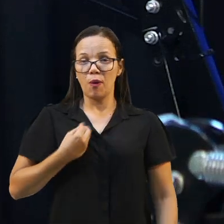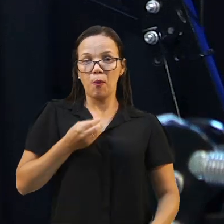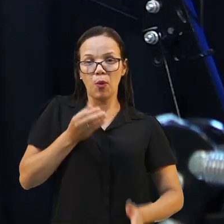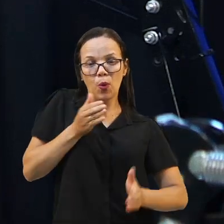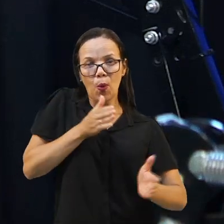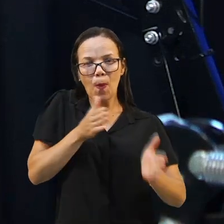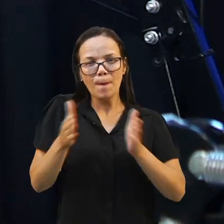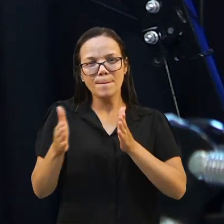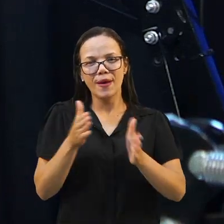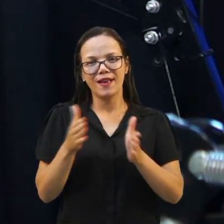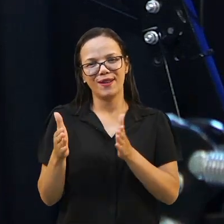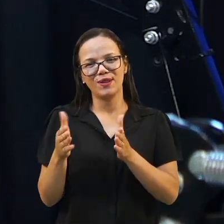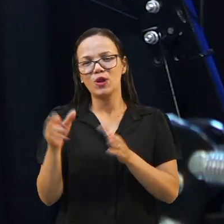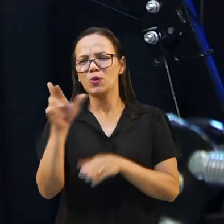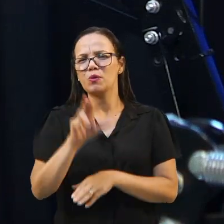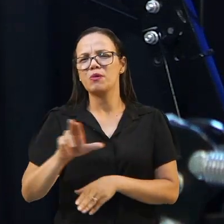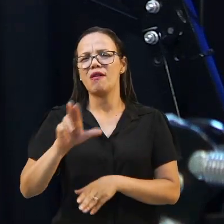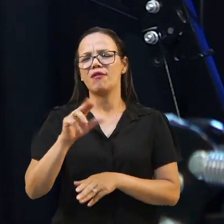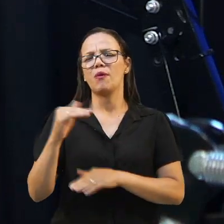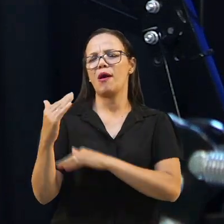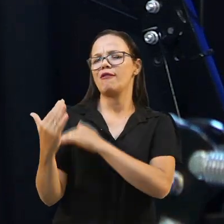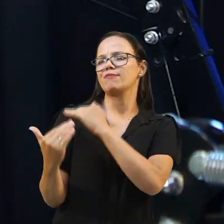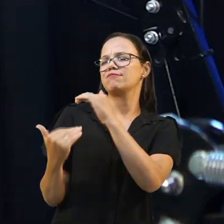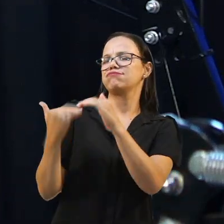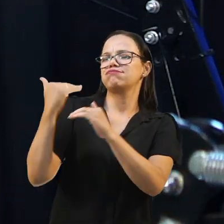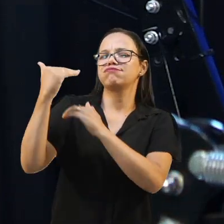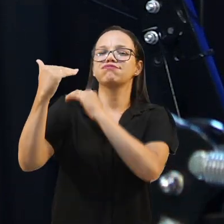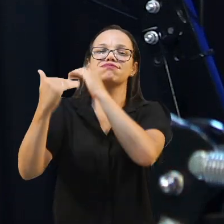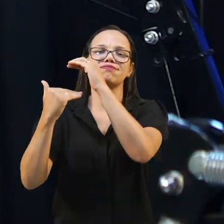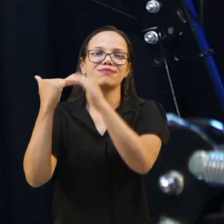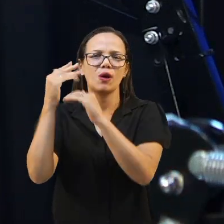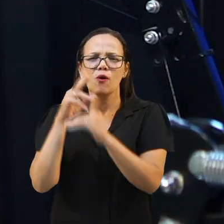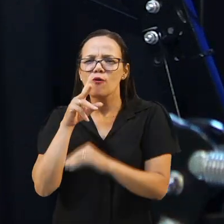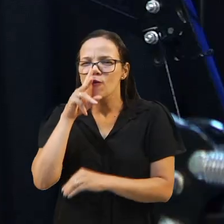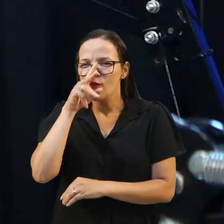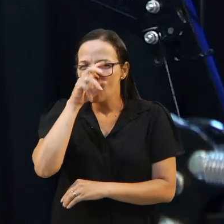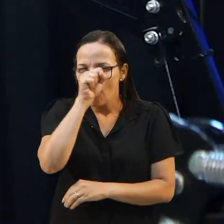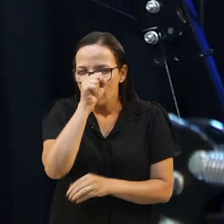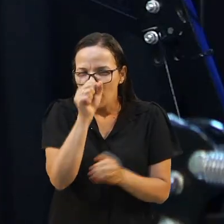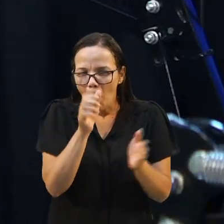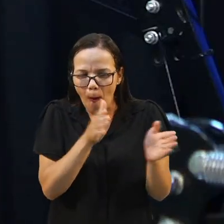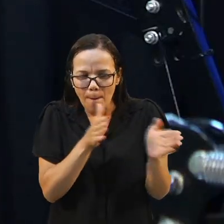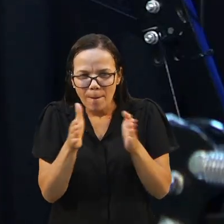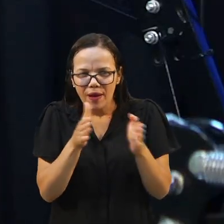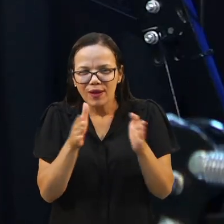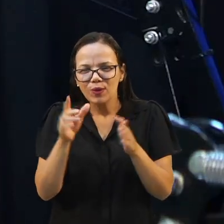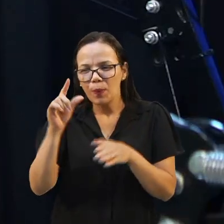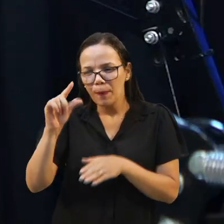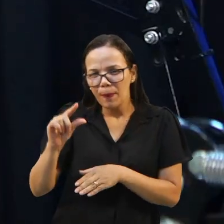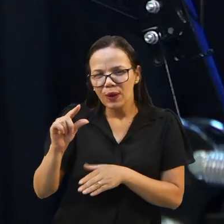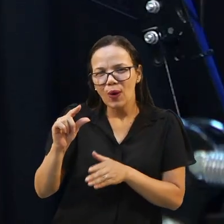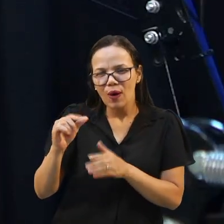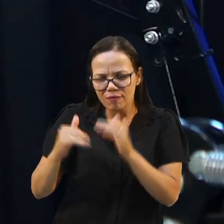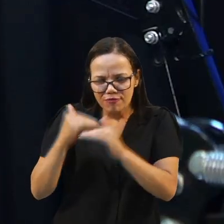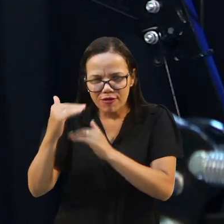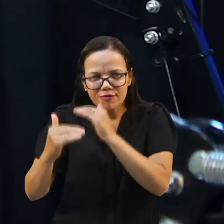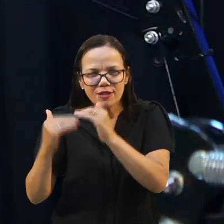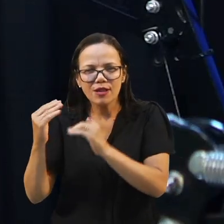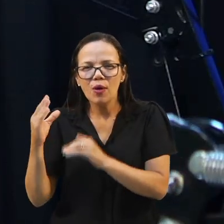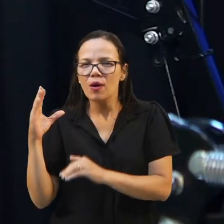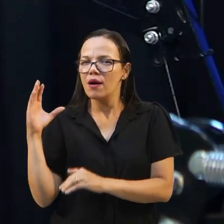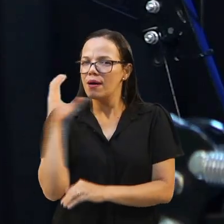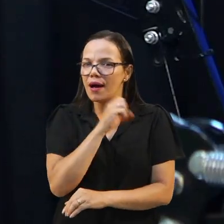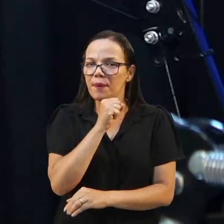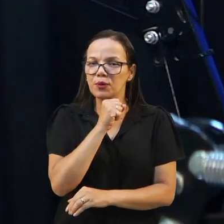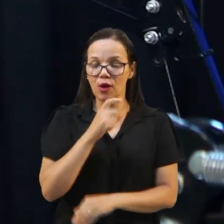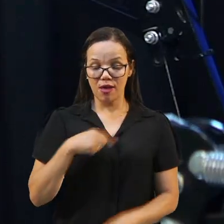e Uberlândia teve um crescimento muito forte num período muito pequeno. E eu tive